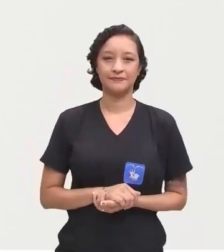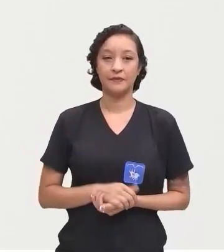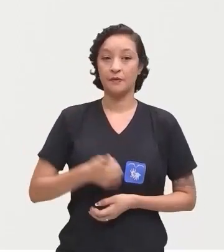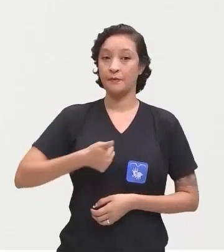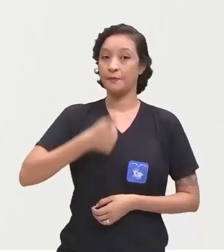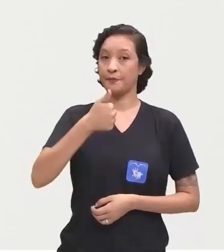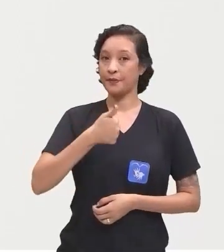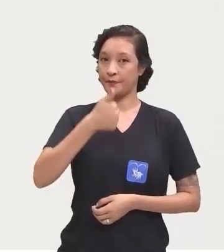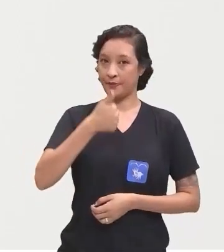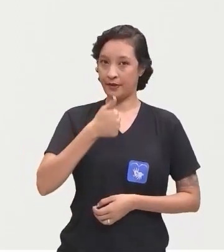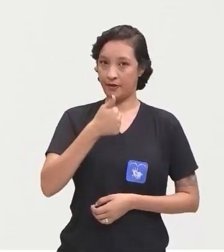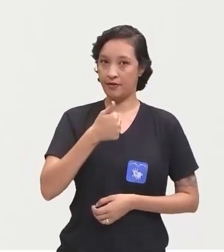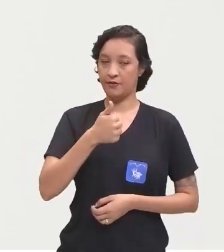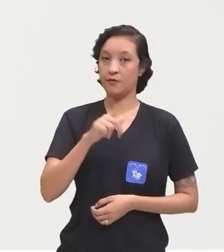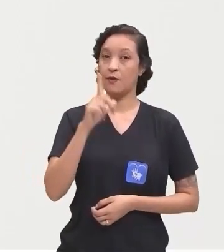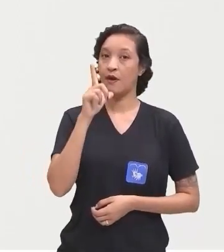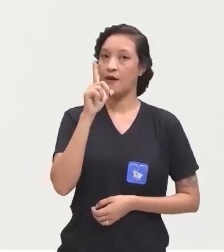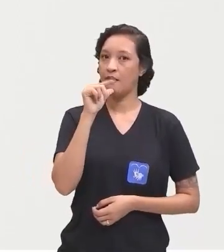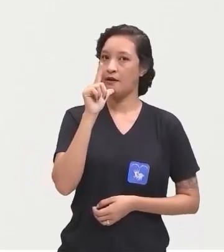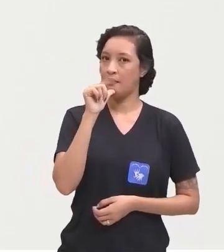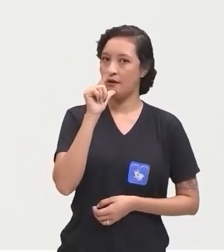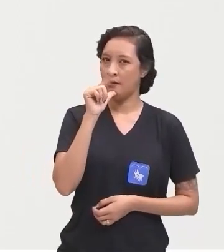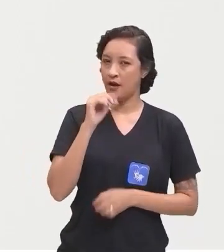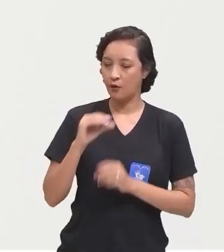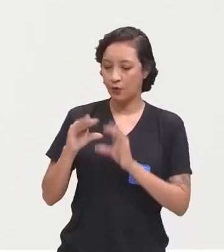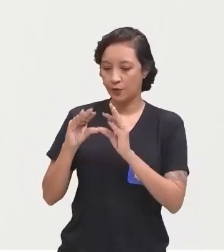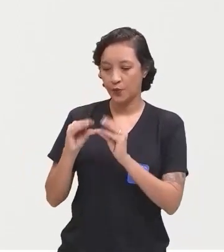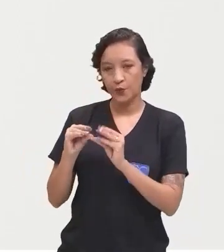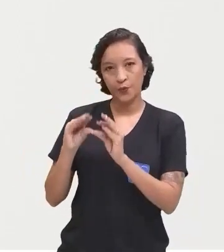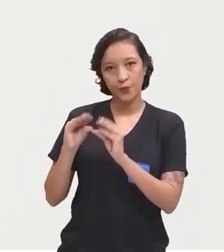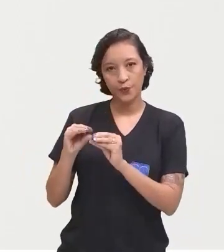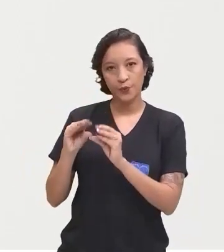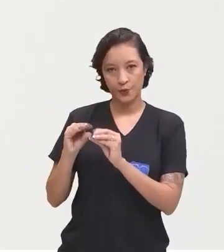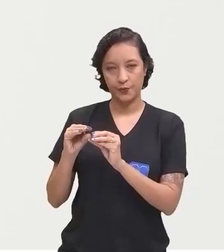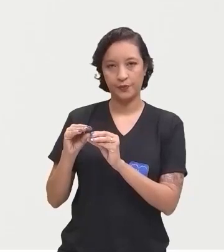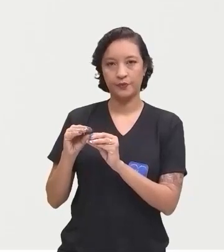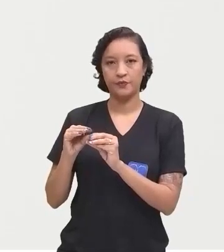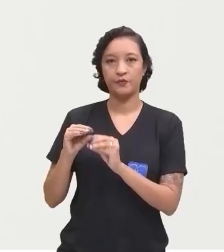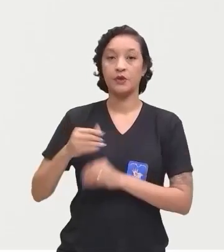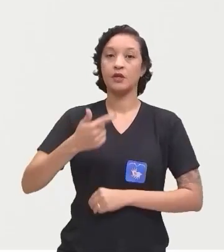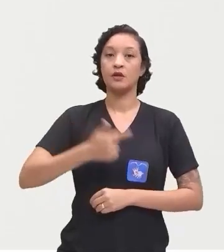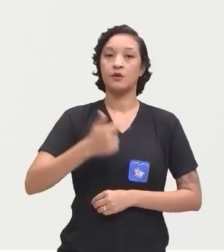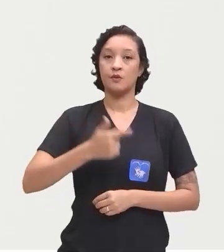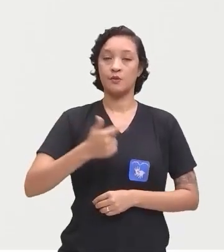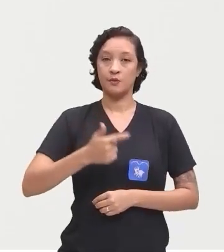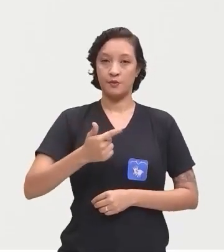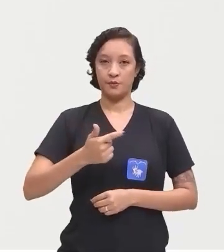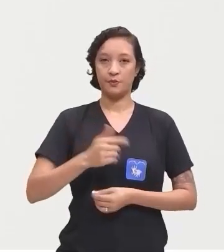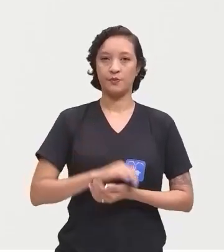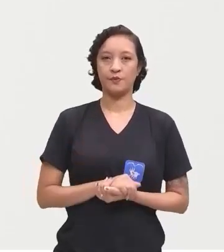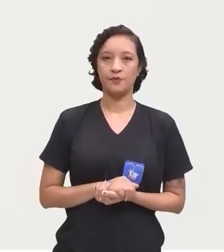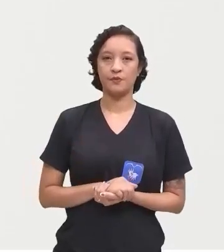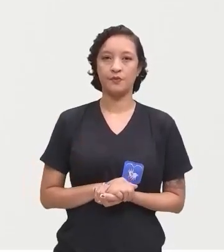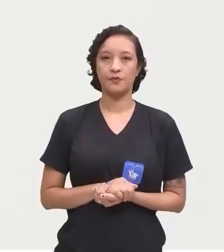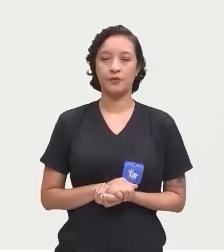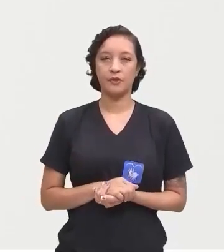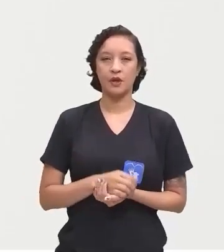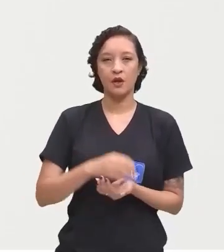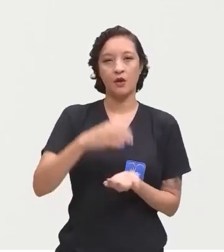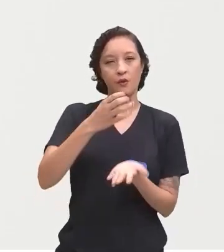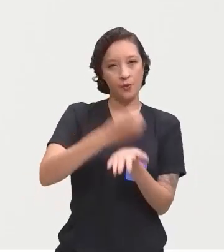Primeiro, nós vamos molhar o algodão com água. Segundo, forre o fundo do